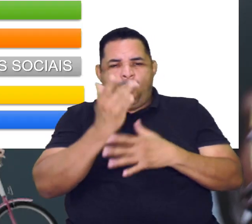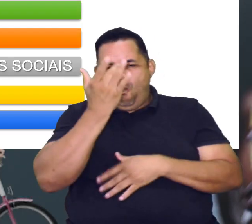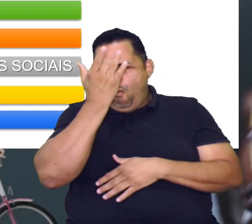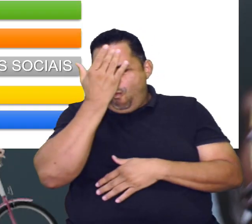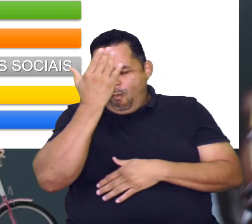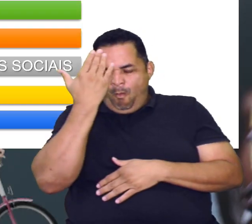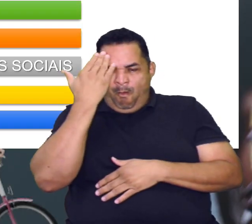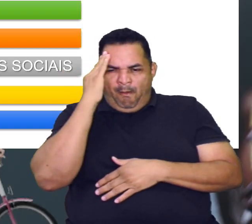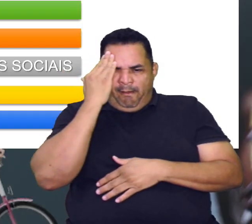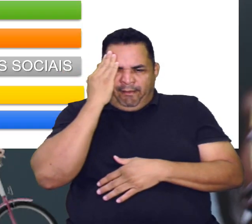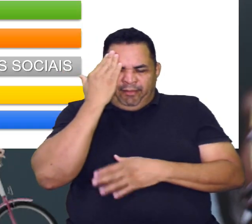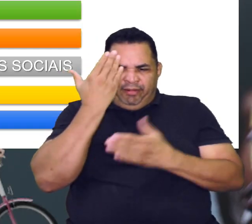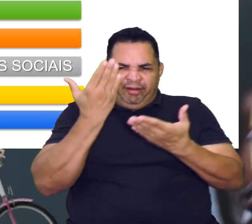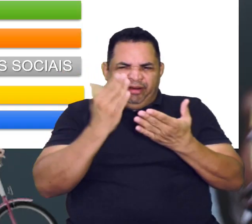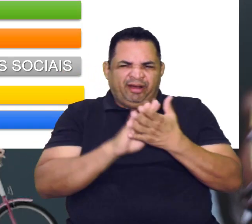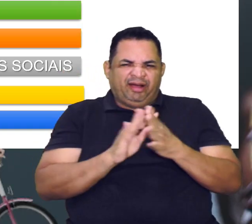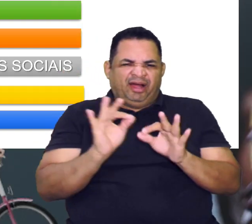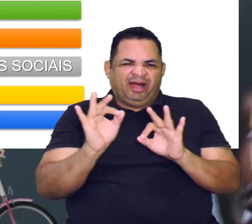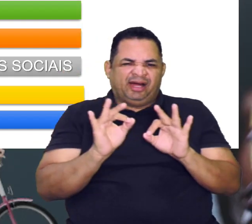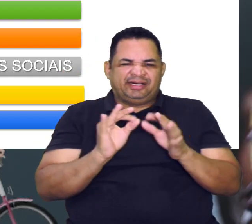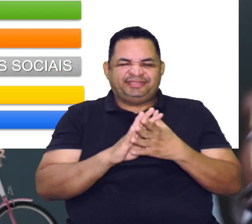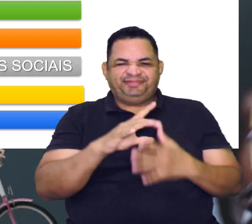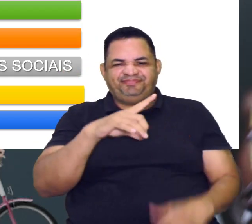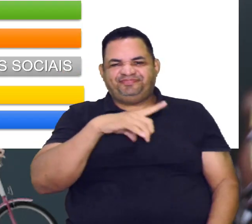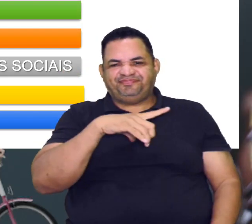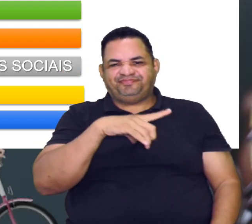o meu entendimento, facilita